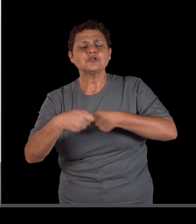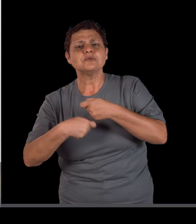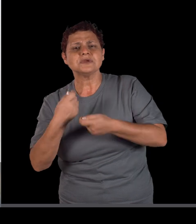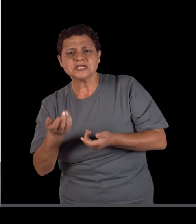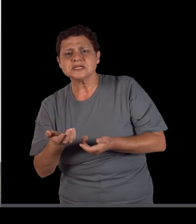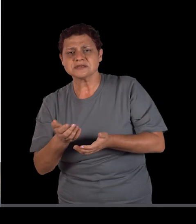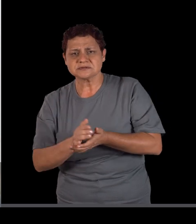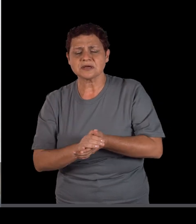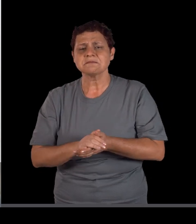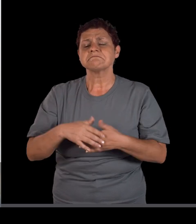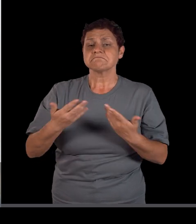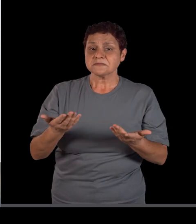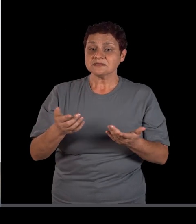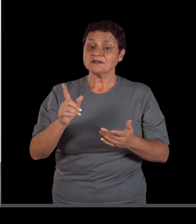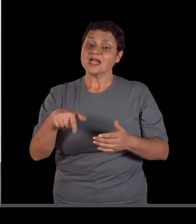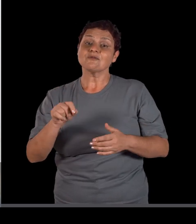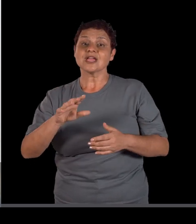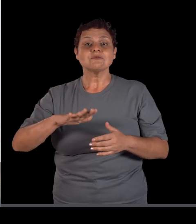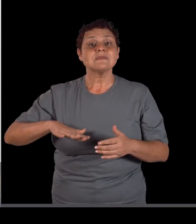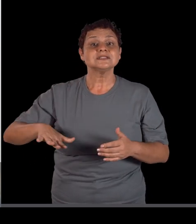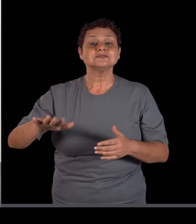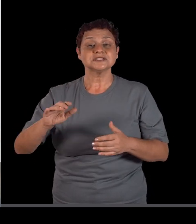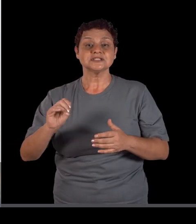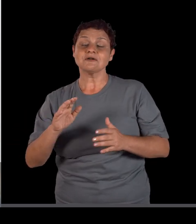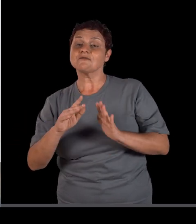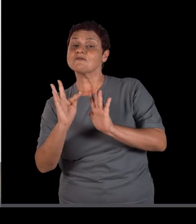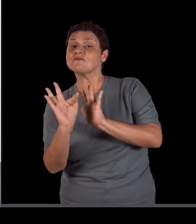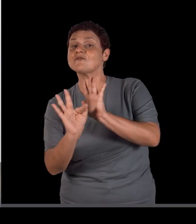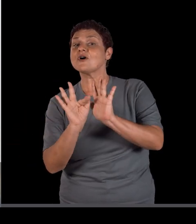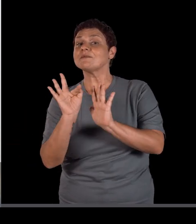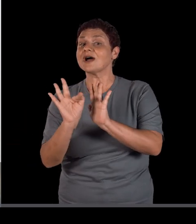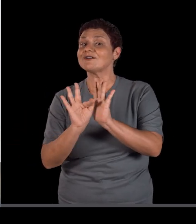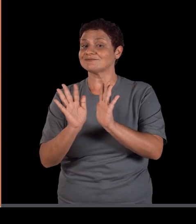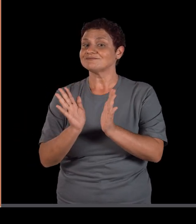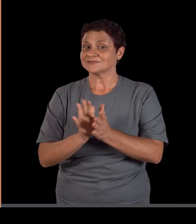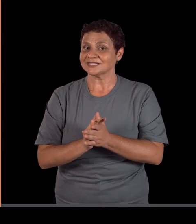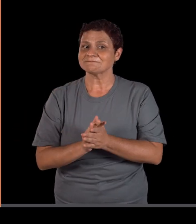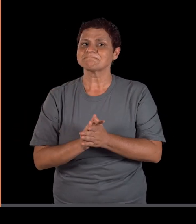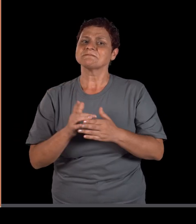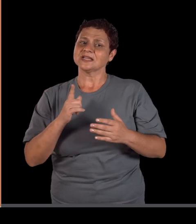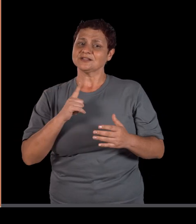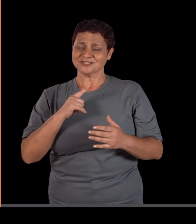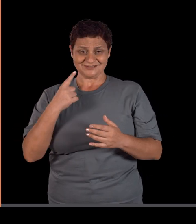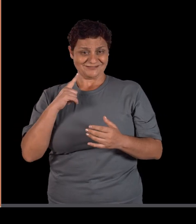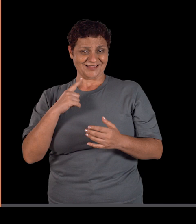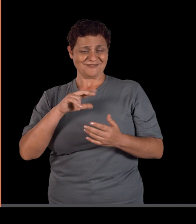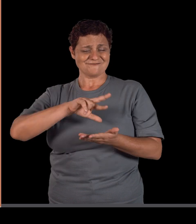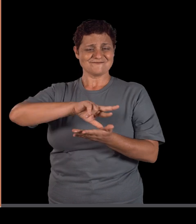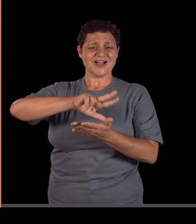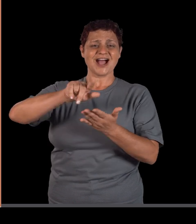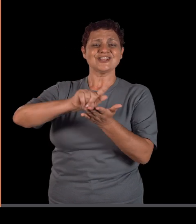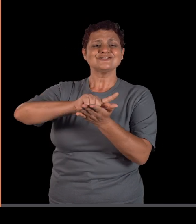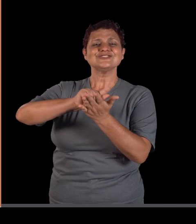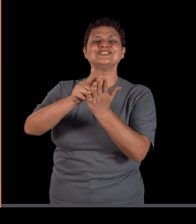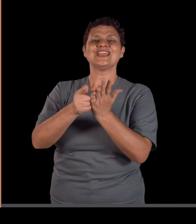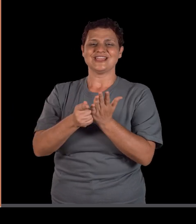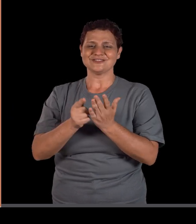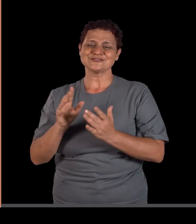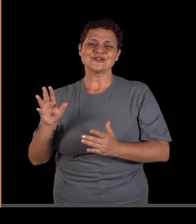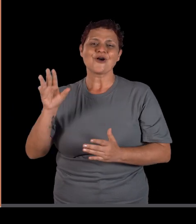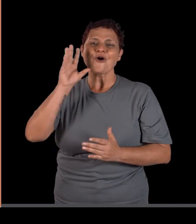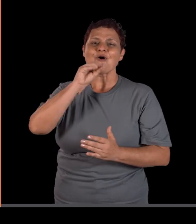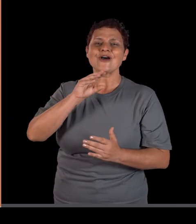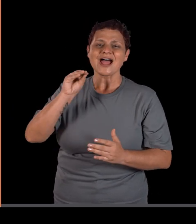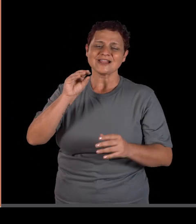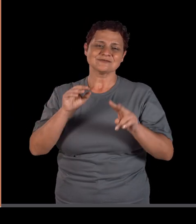economia, não sei, e aí é uma situação mais formal de comunicação. E aí a gente tem aí vários gêneros orais.